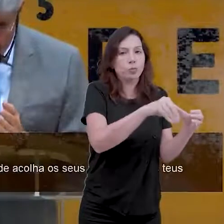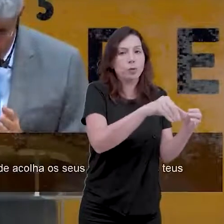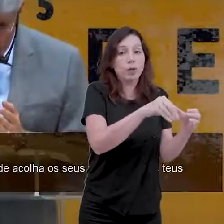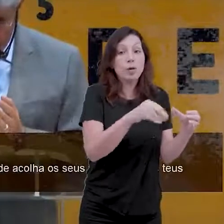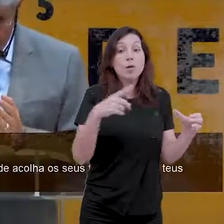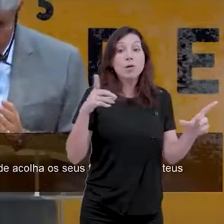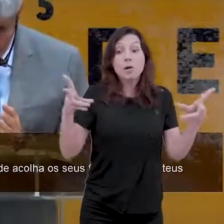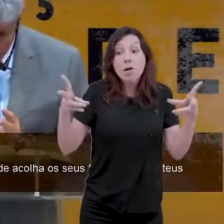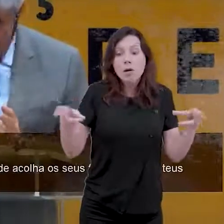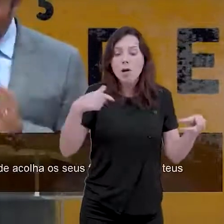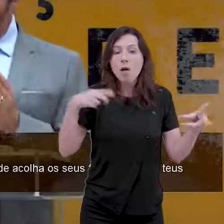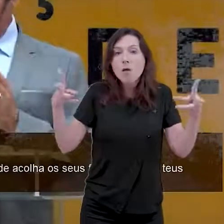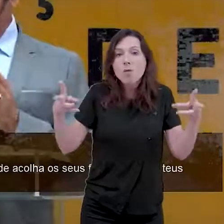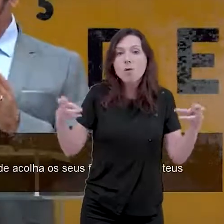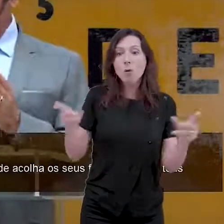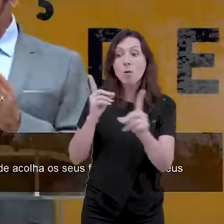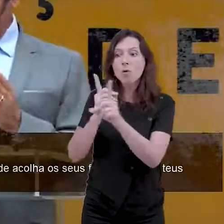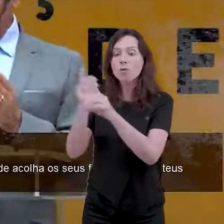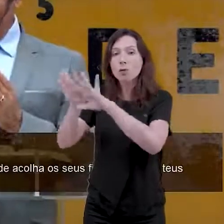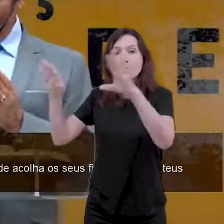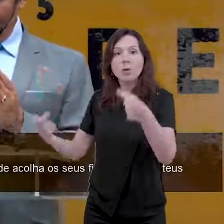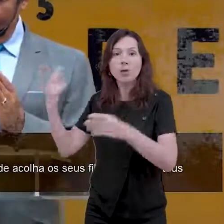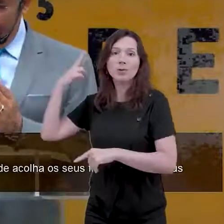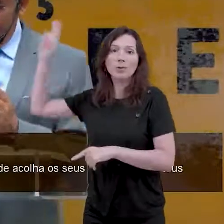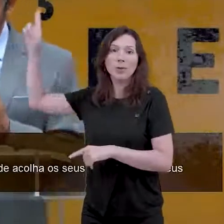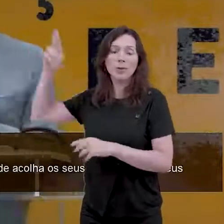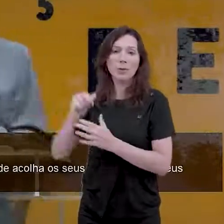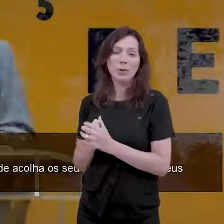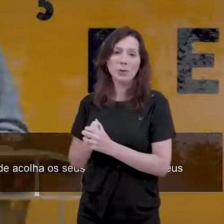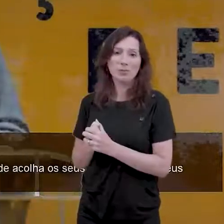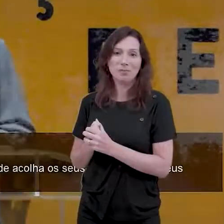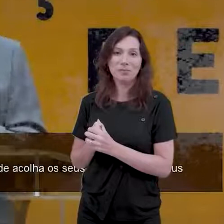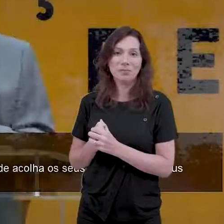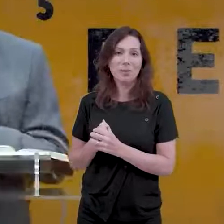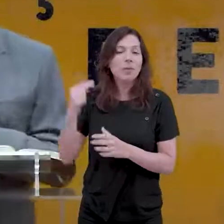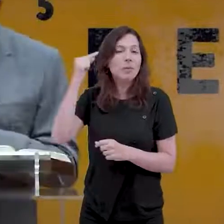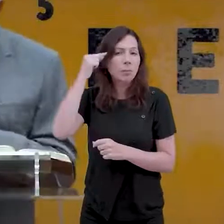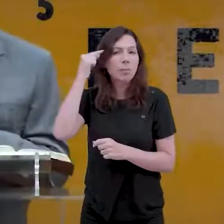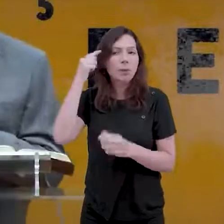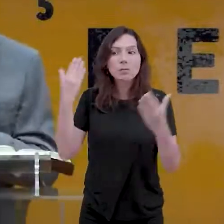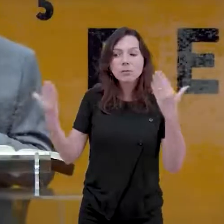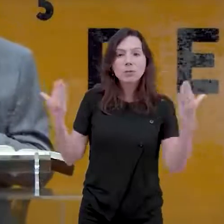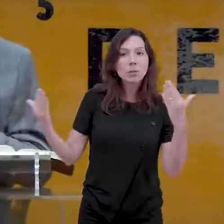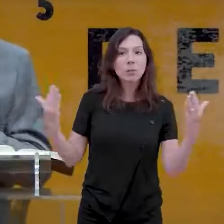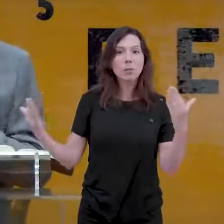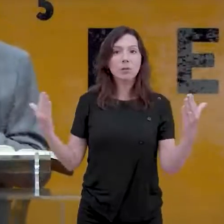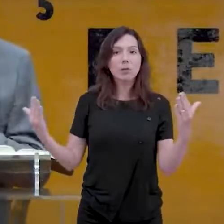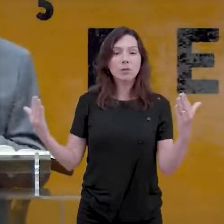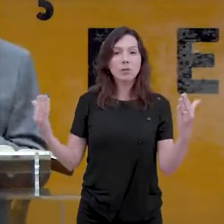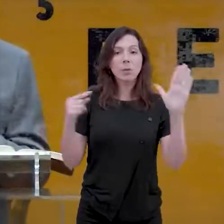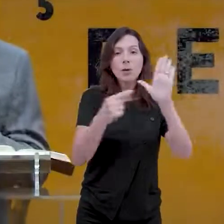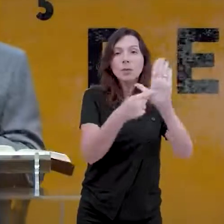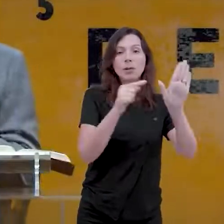filhotes, eu, os teus altares. Meus amados irmãos, pensem bem nesta figura. Assim